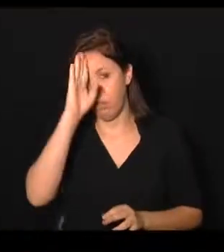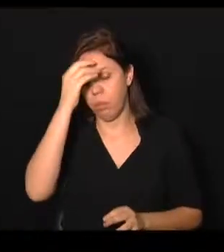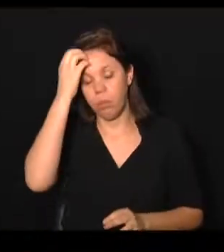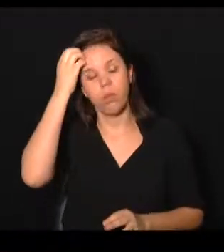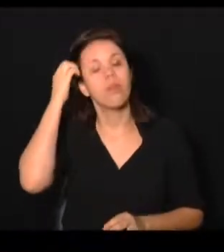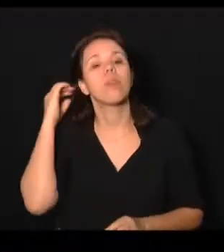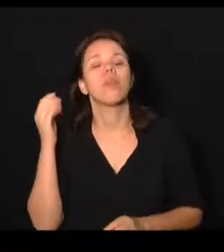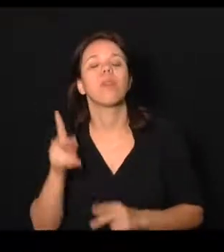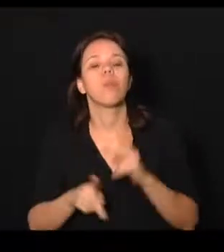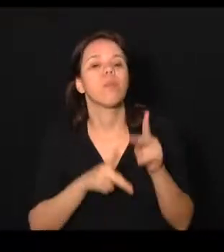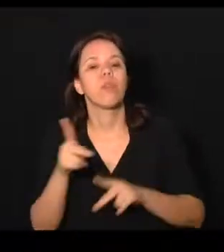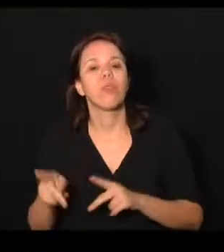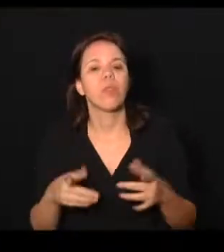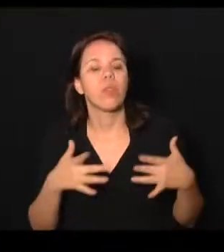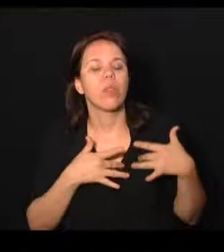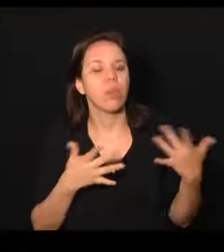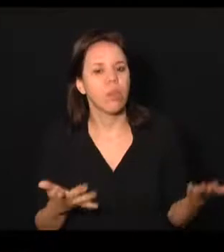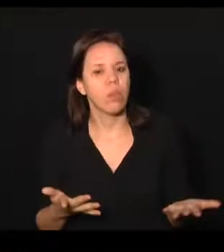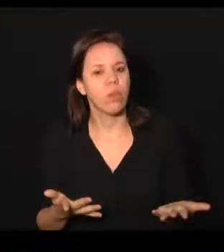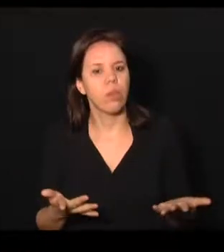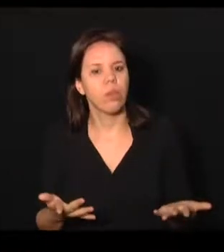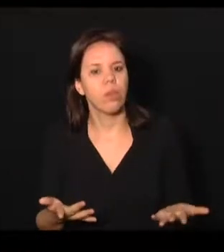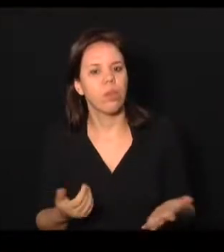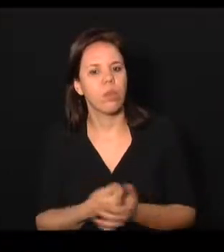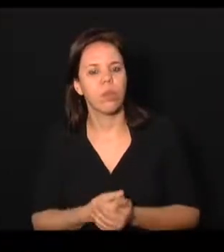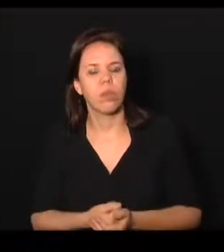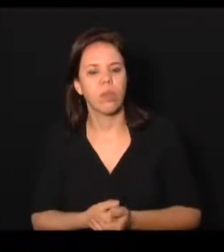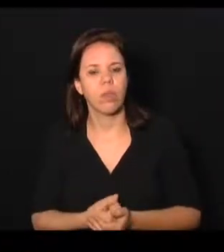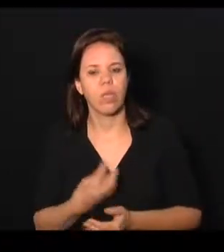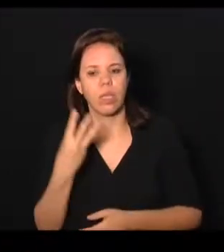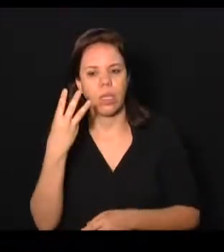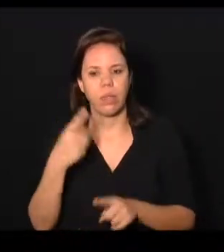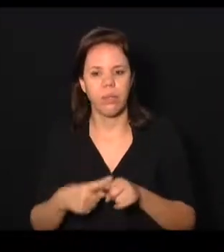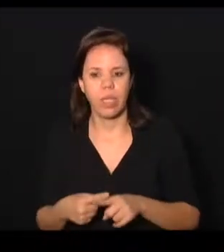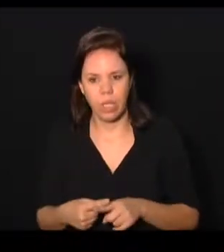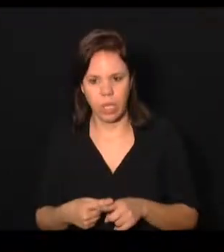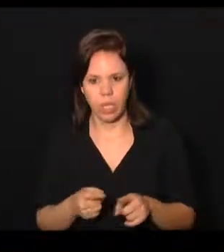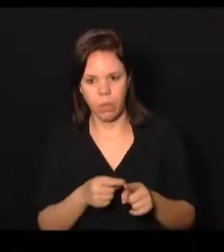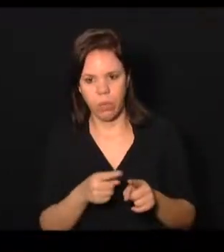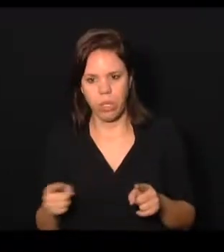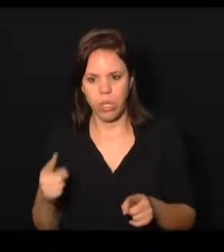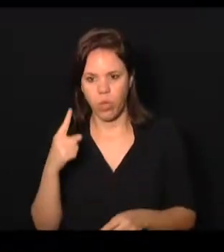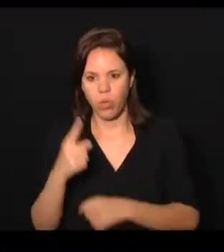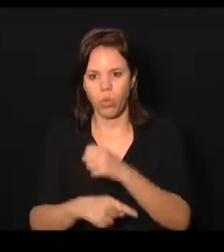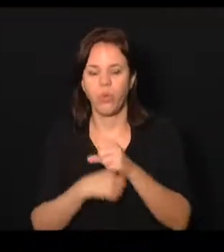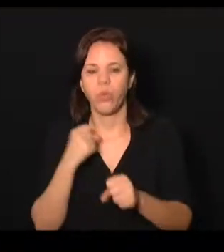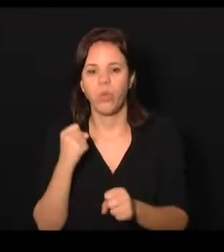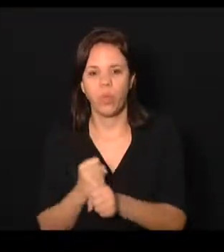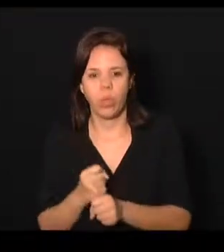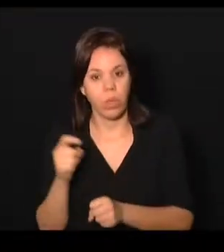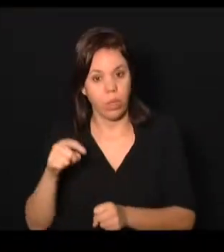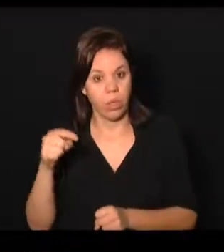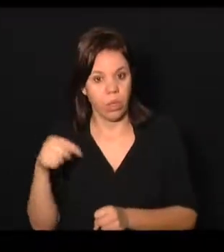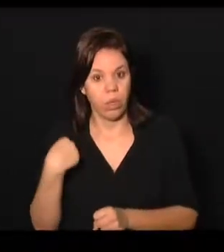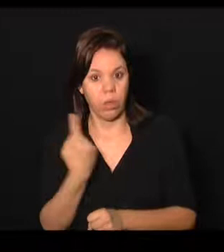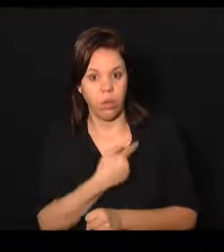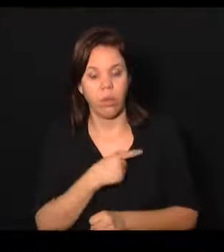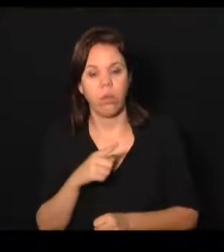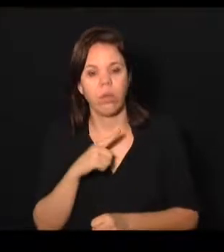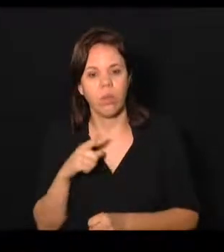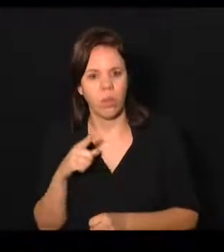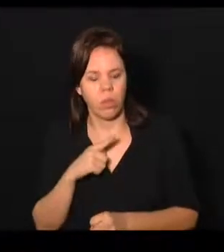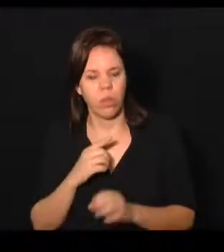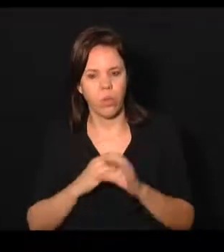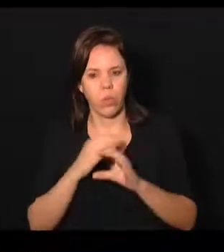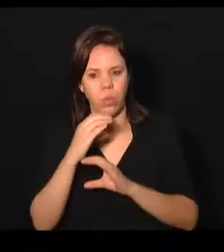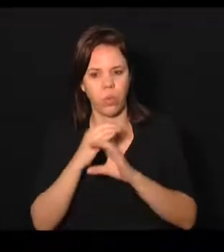sangue regular. É aquela pessoa que doou pelo menos 3 vezes no período de um ano. Aqui, quando nós tivemos, por exemplo, o